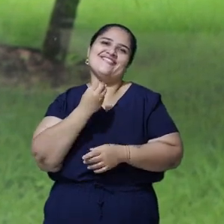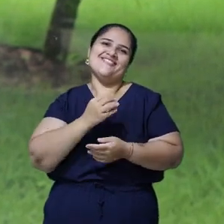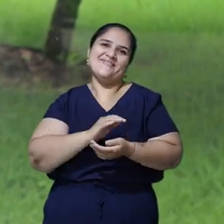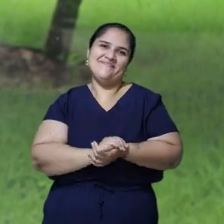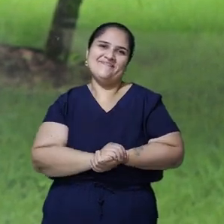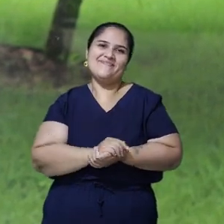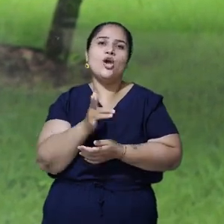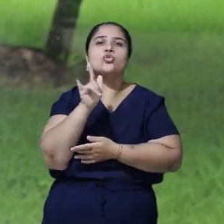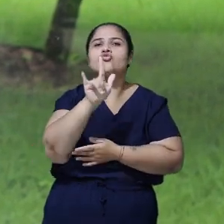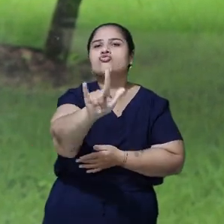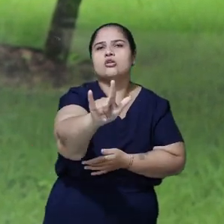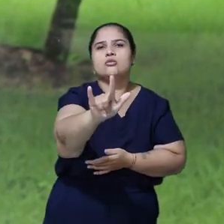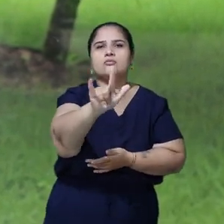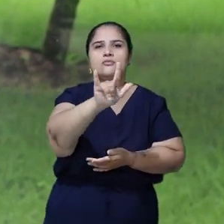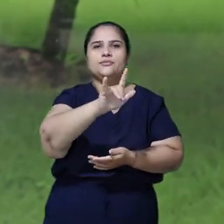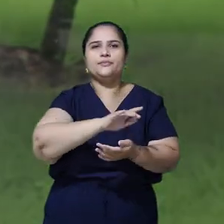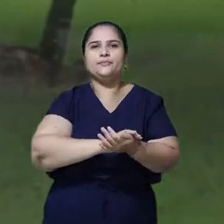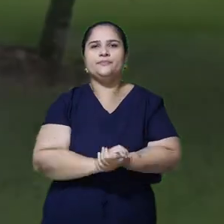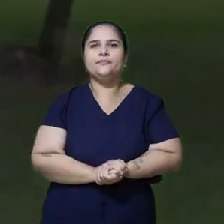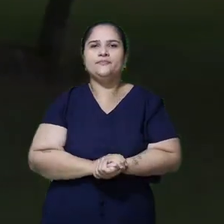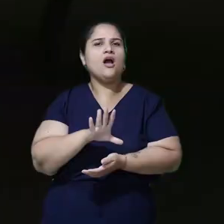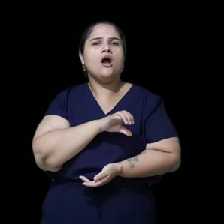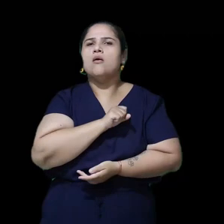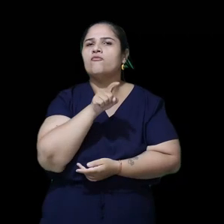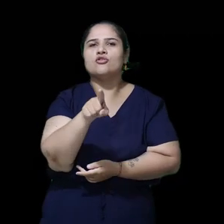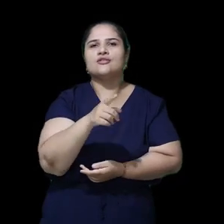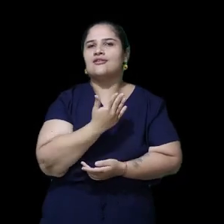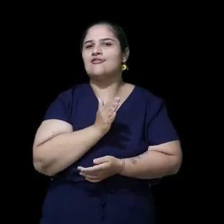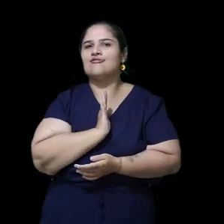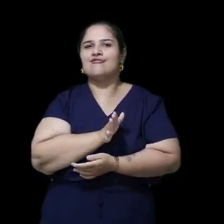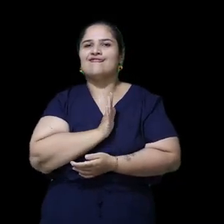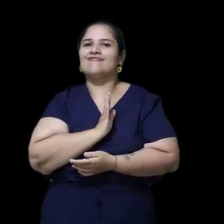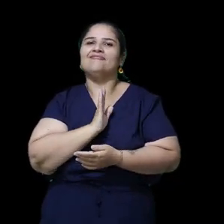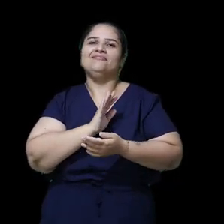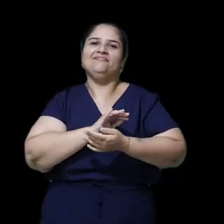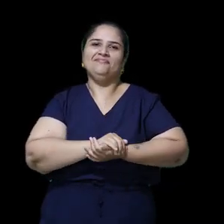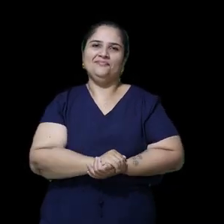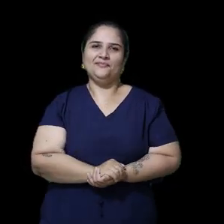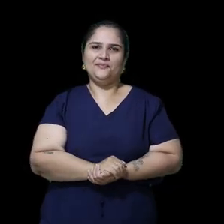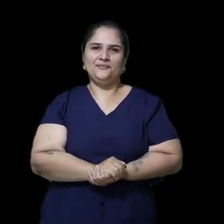Te amo, minha filhota. Coração.